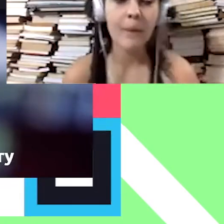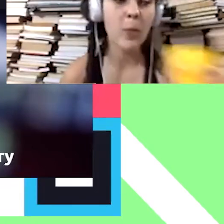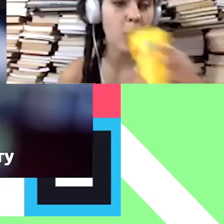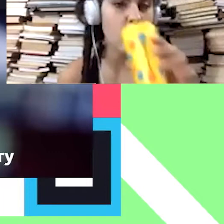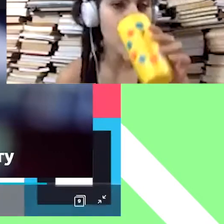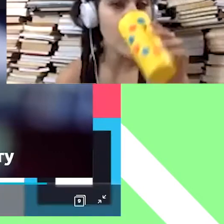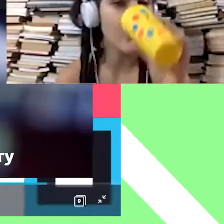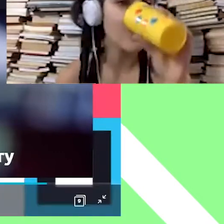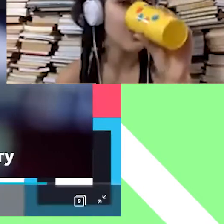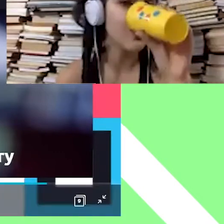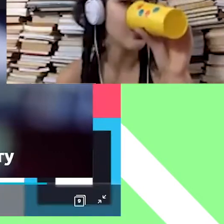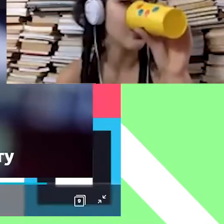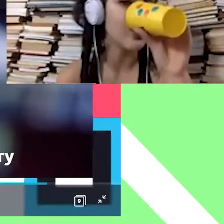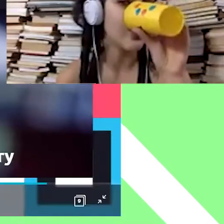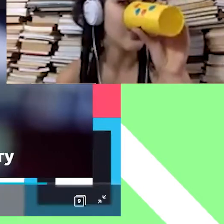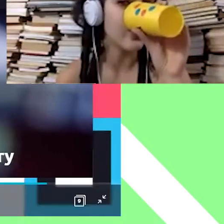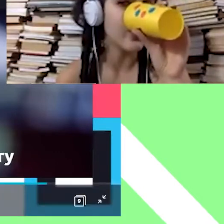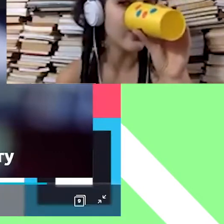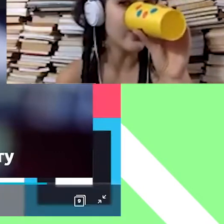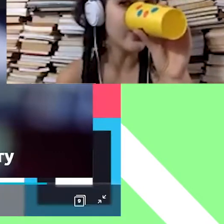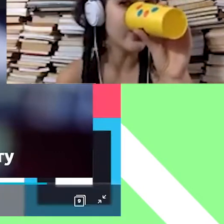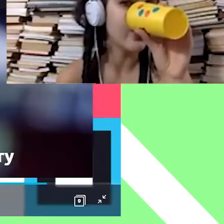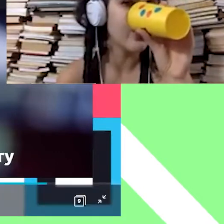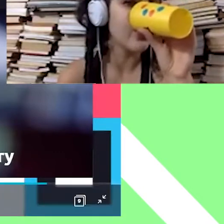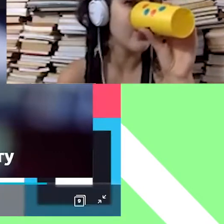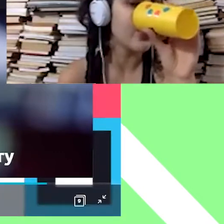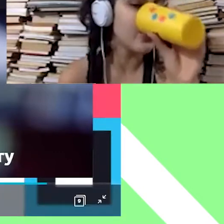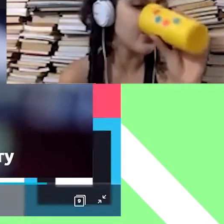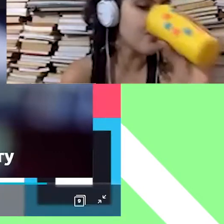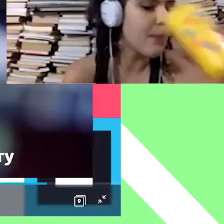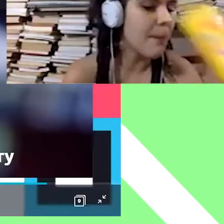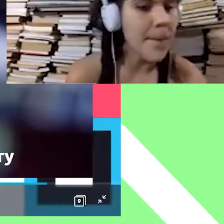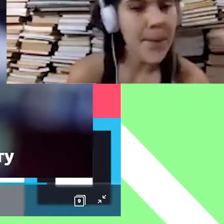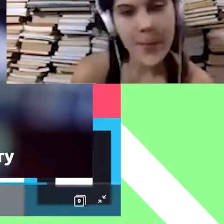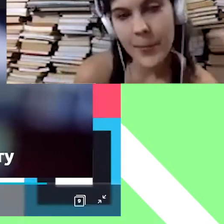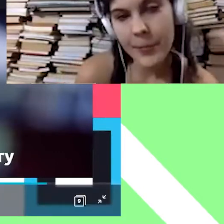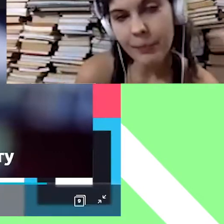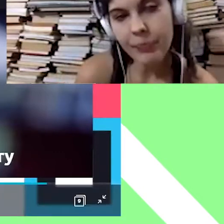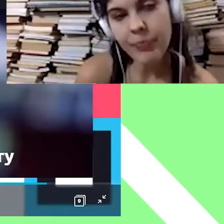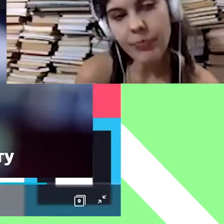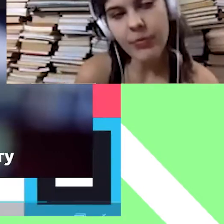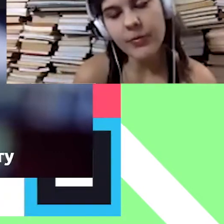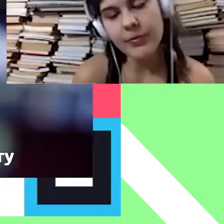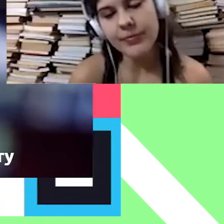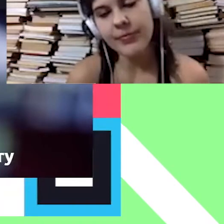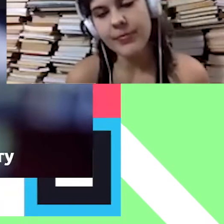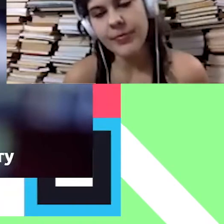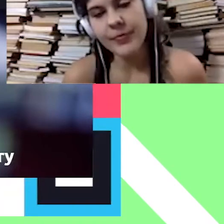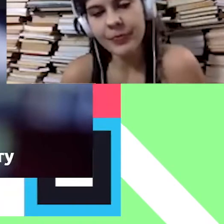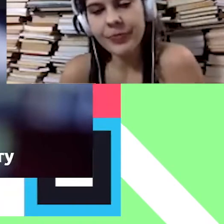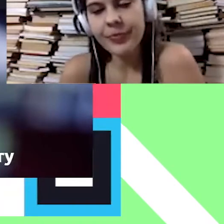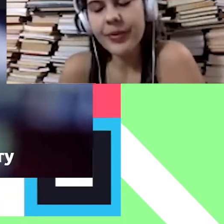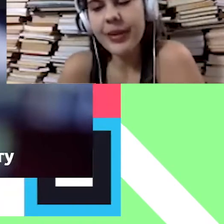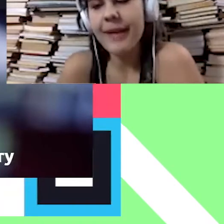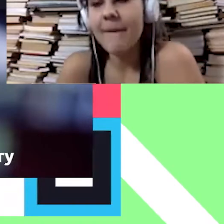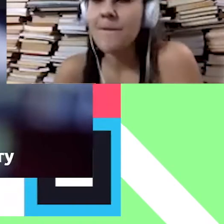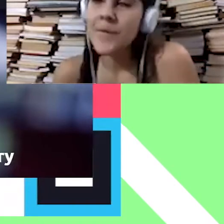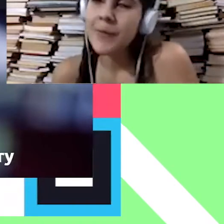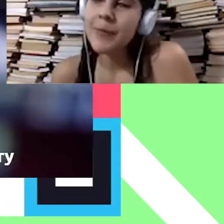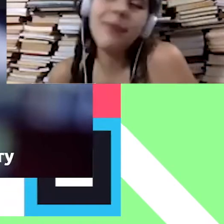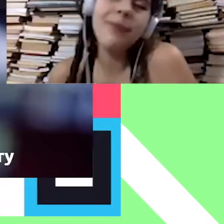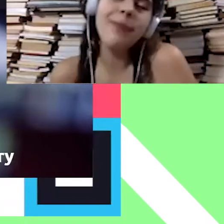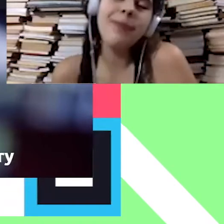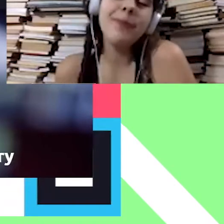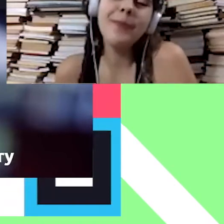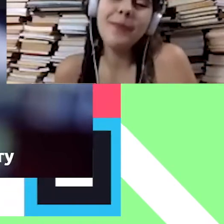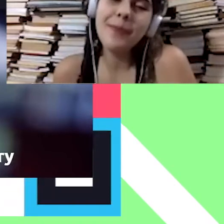os cômodos de um apartamento. Há a participação de 2 pessoas, uma mulher que veste óculos escuros e canta,